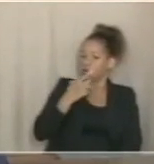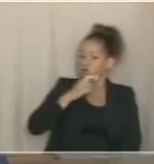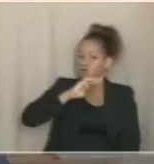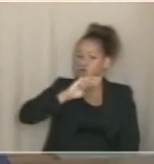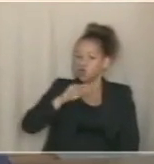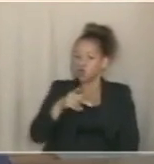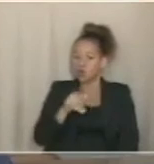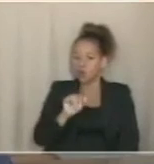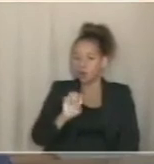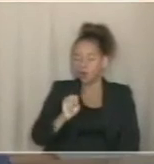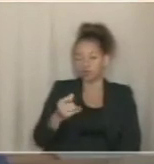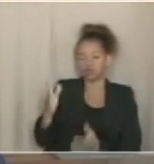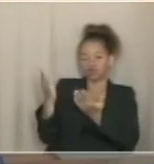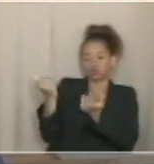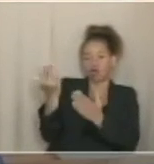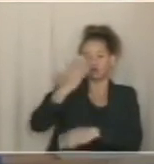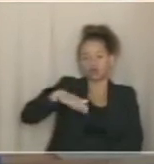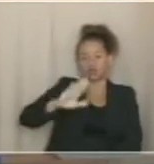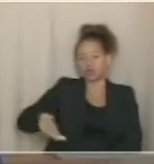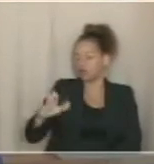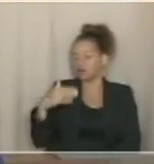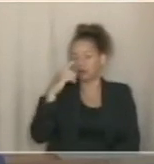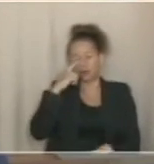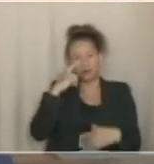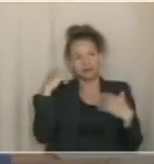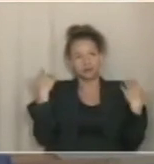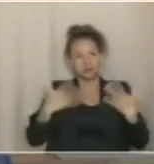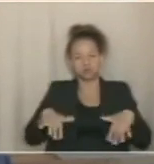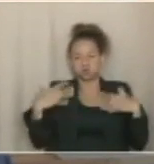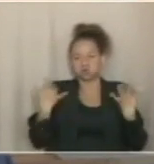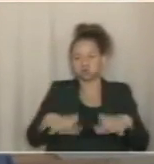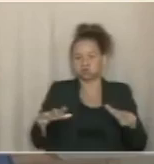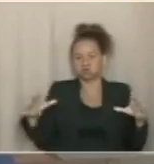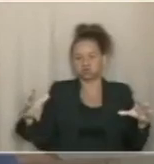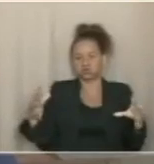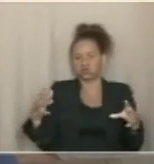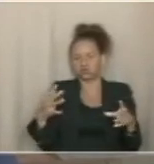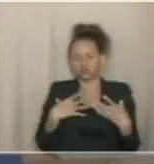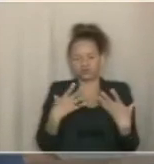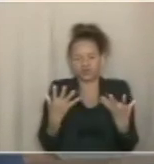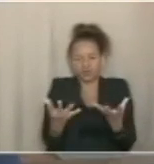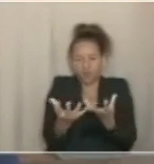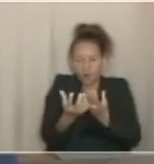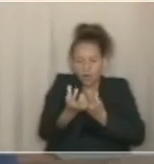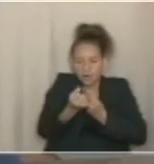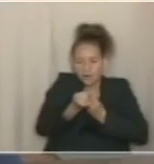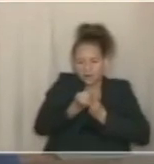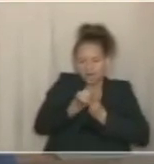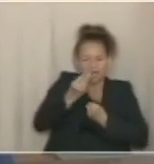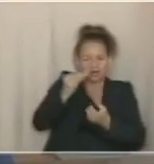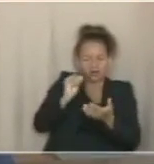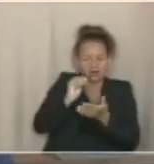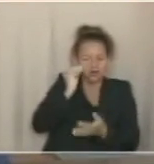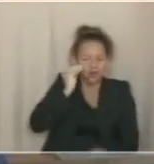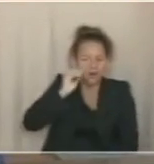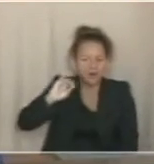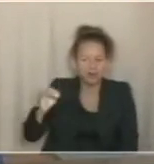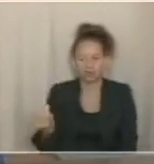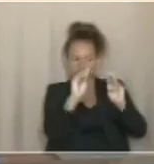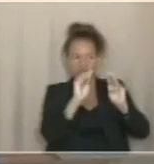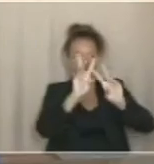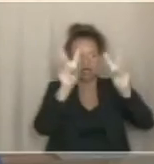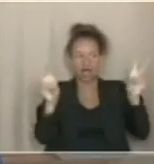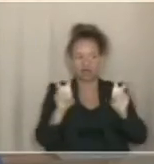em situação de completa vulnerabilidade e eu diria até total tolhimento de oportunidade de vencer na